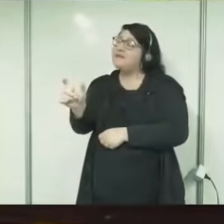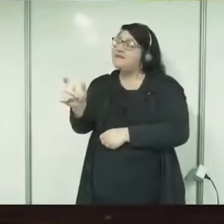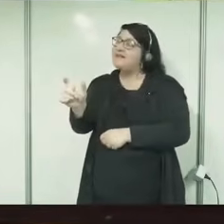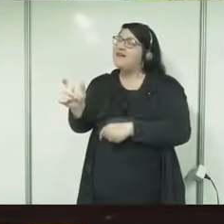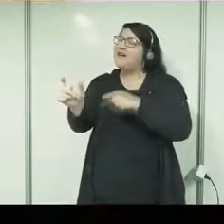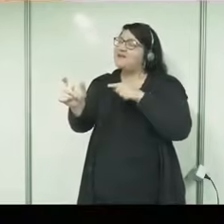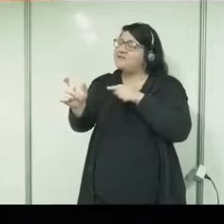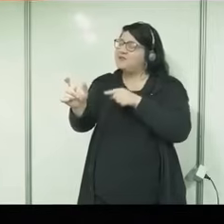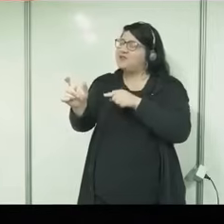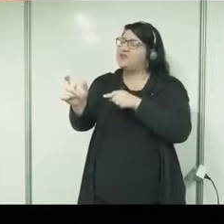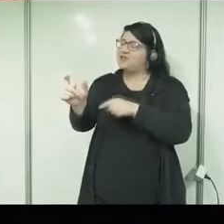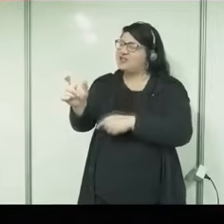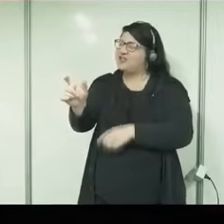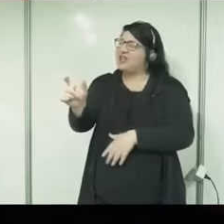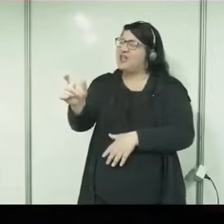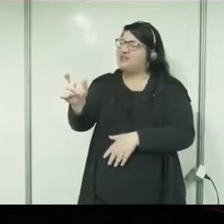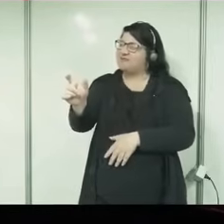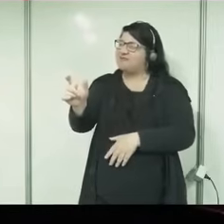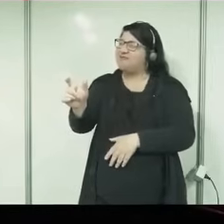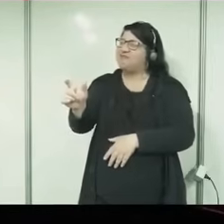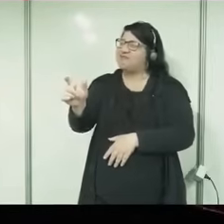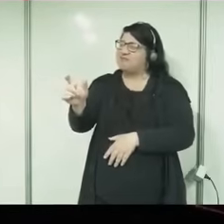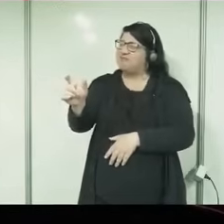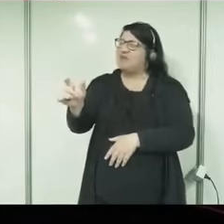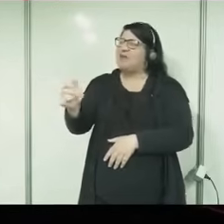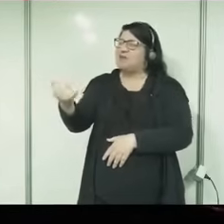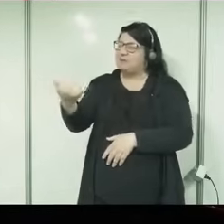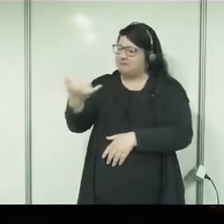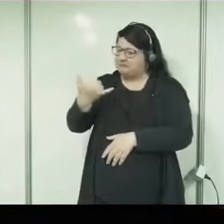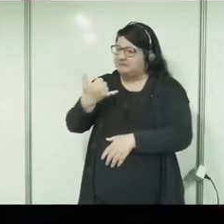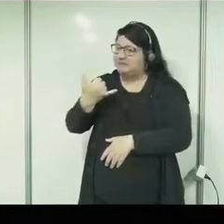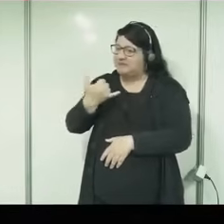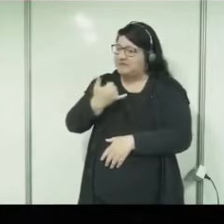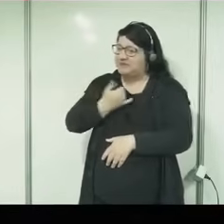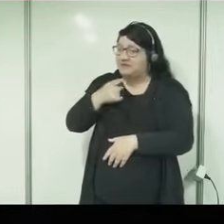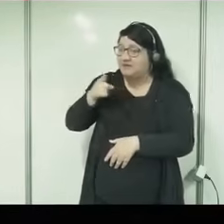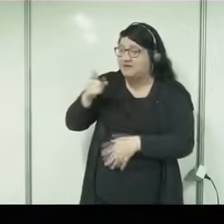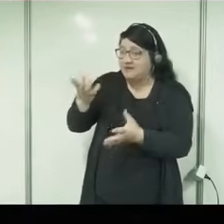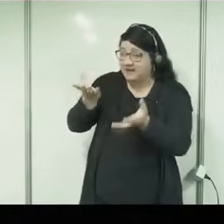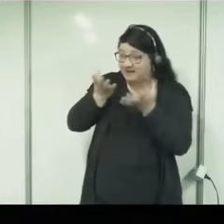Tens um ombro pra chorar.